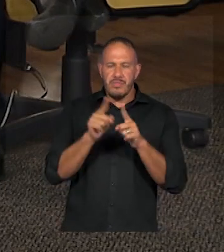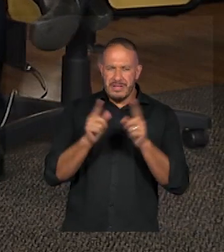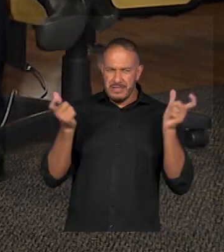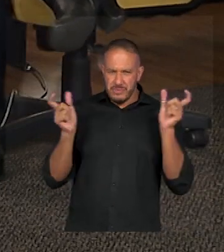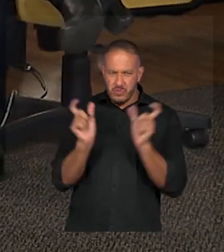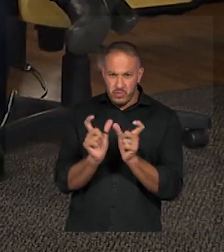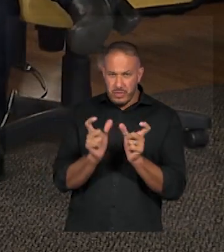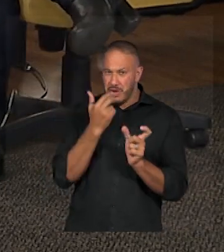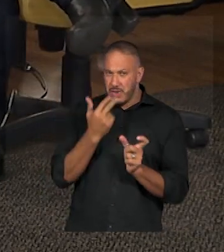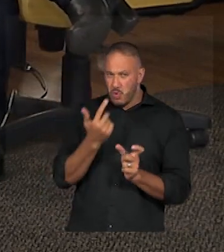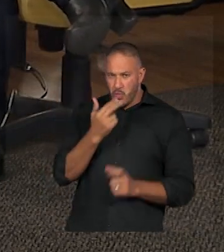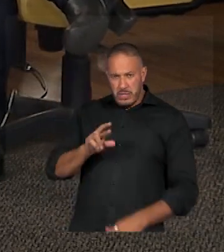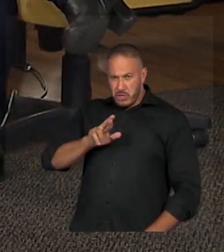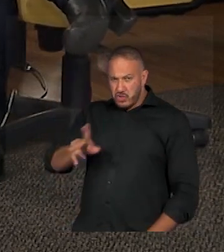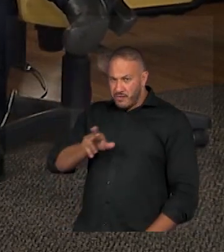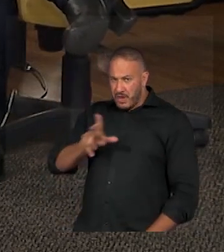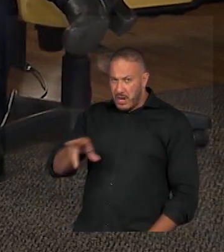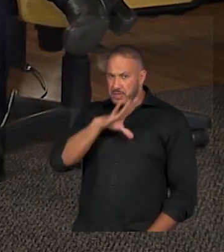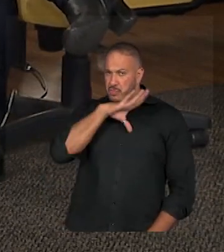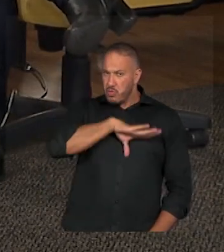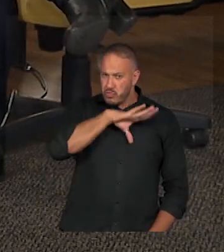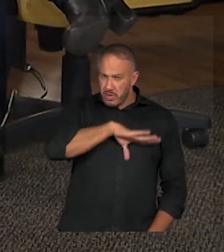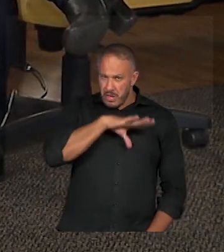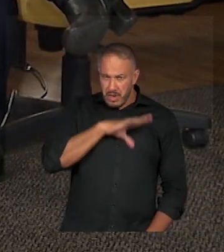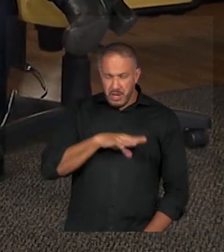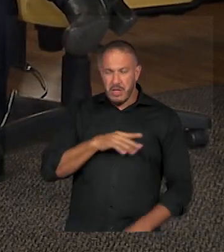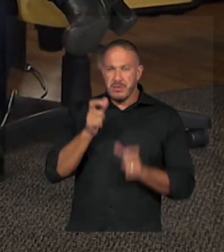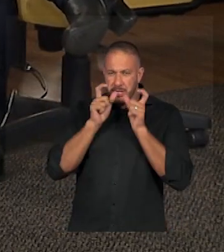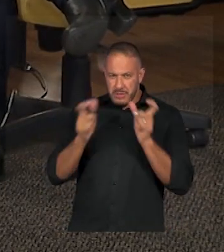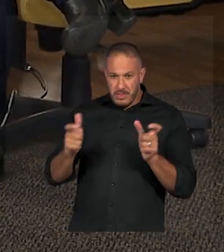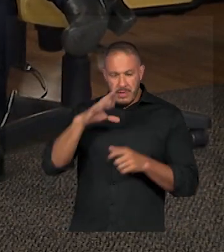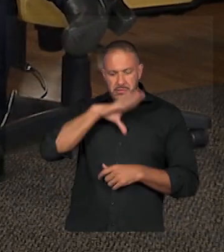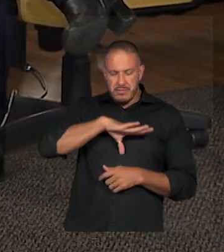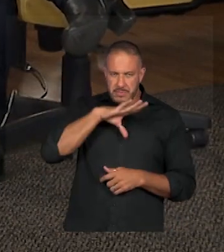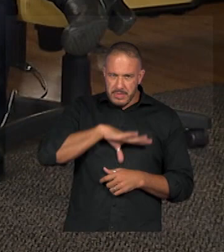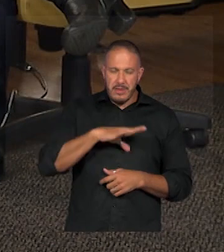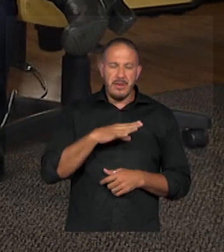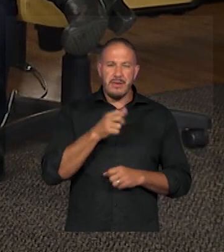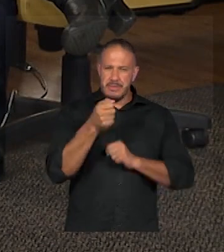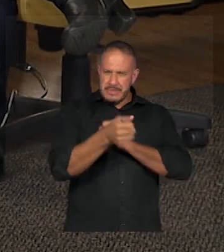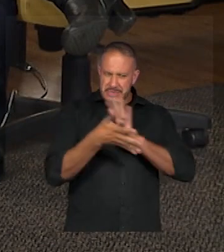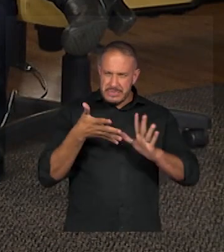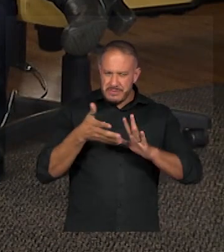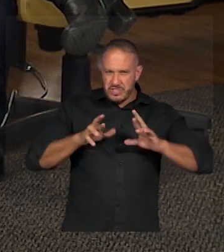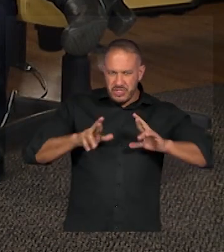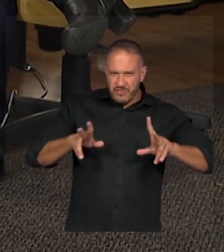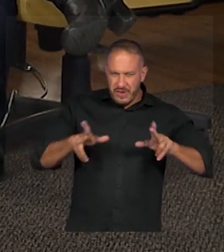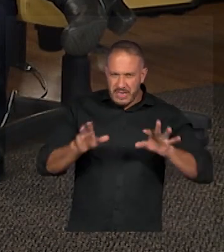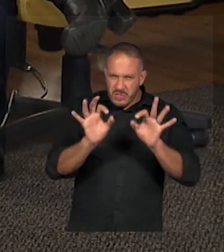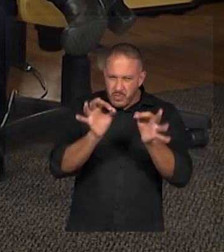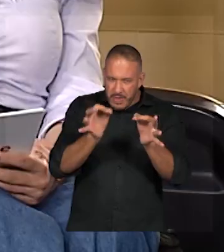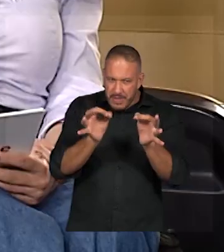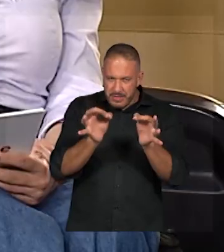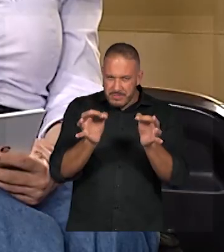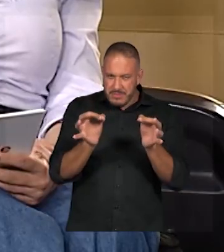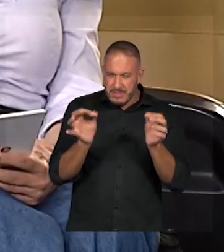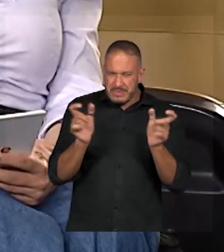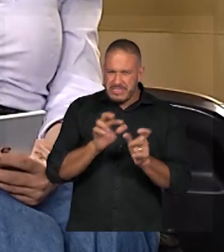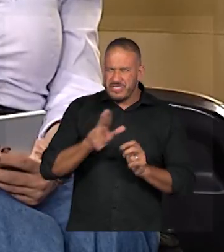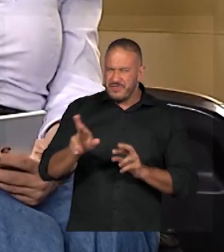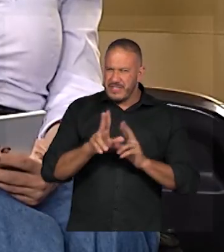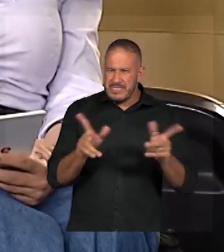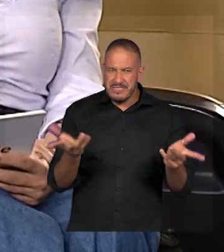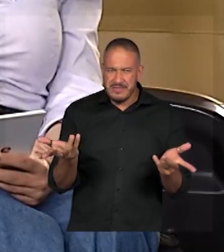é completamente diferente. A estrutura do português, a estrutura de Libras é diferente. Né? Gramática,